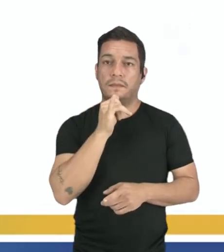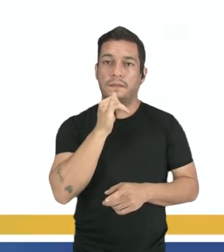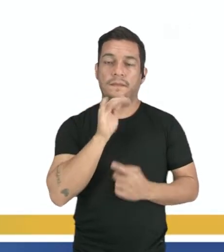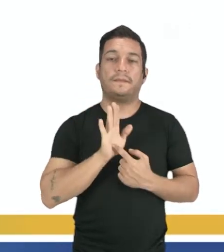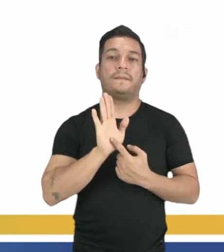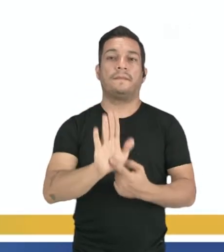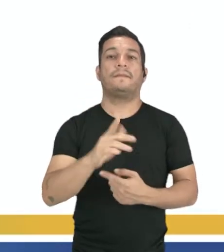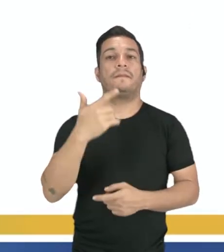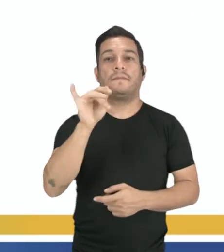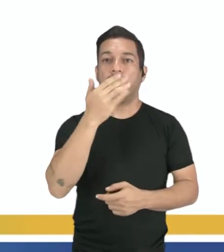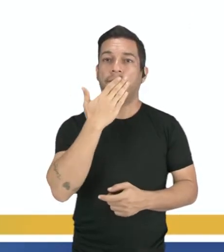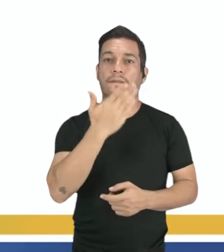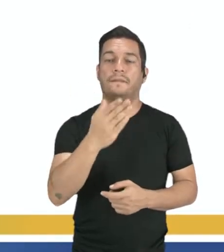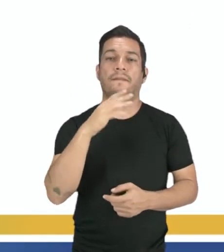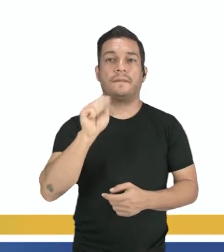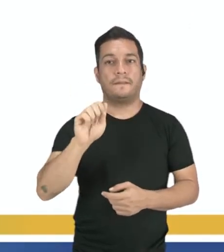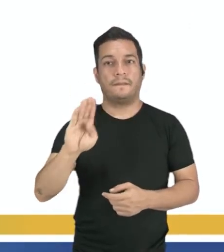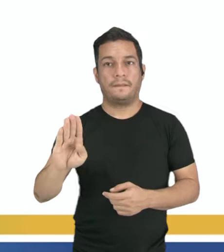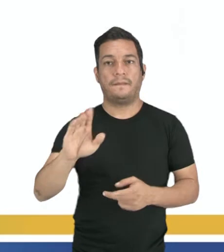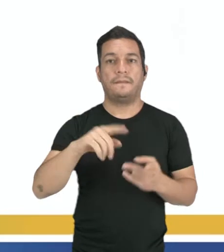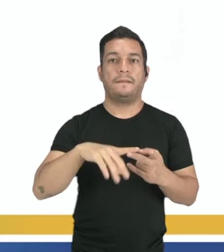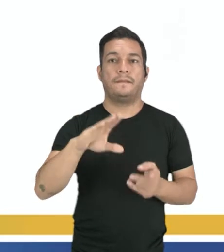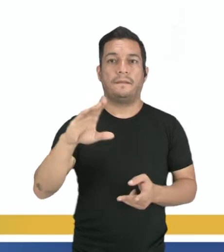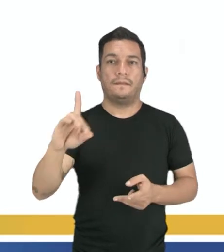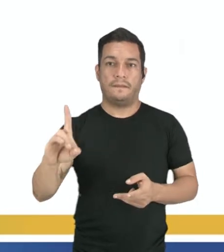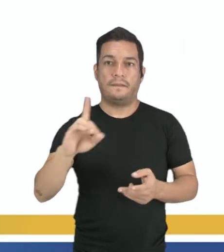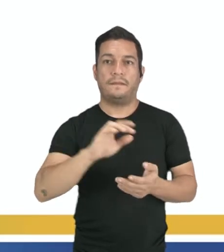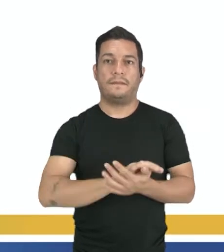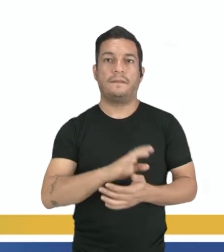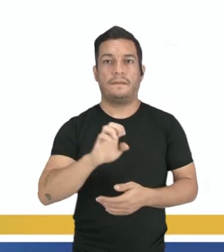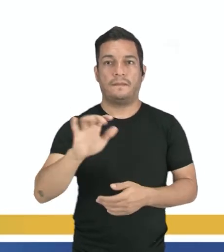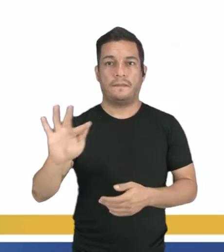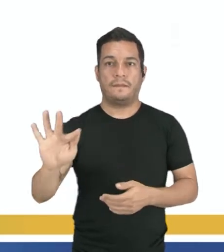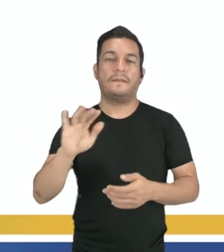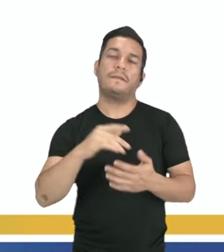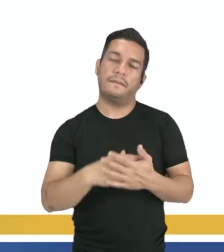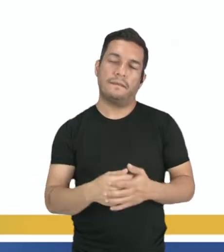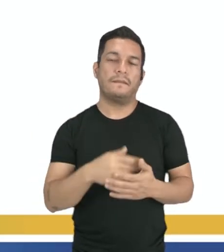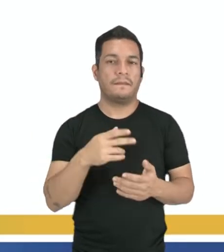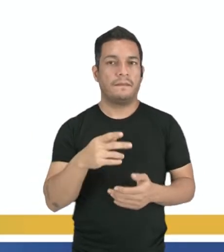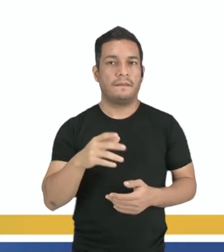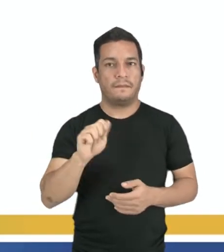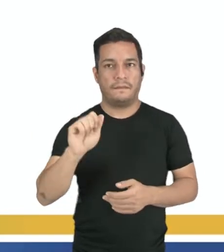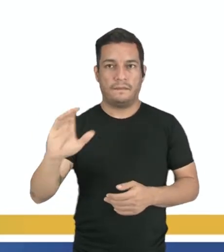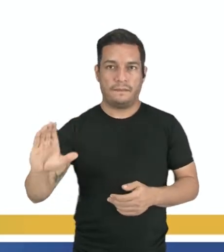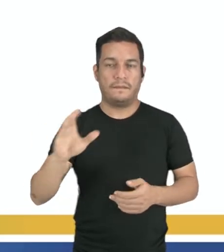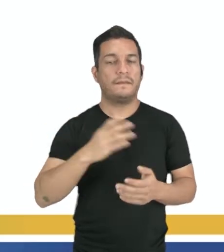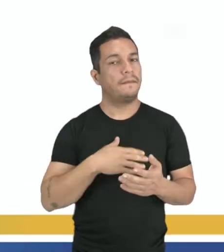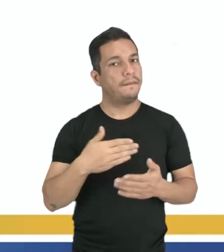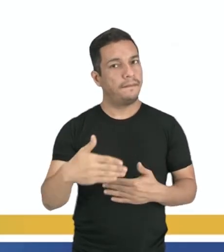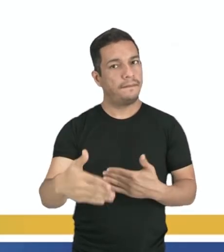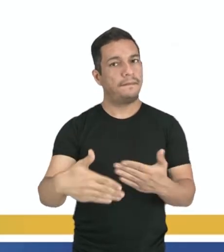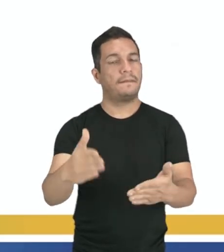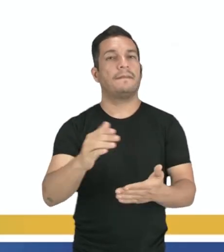aparecem outros tipos de incógnitas, A e B, C e D, E e F, A e C, e por aí